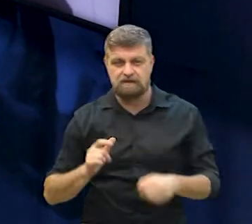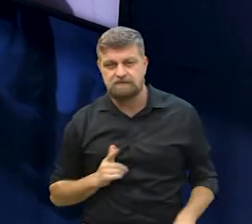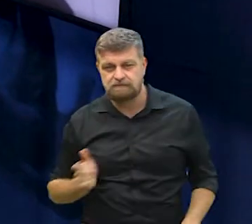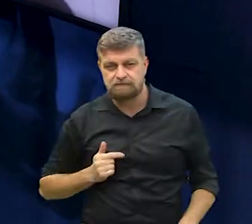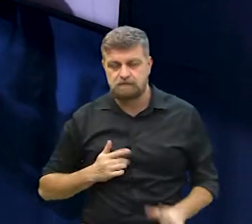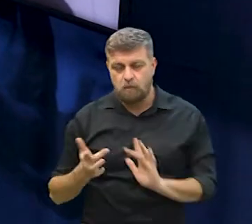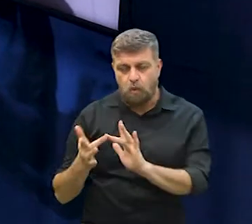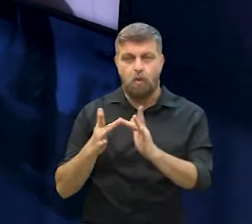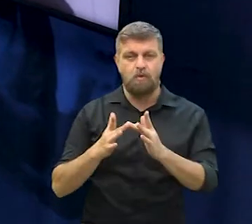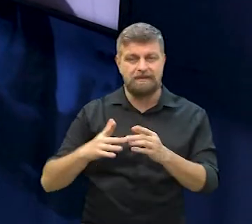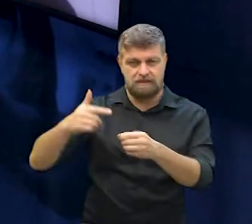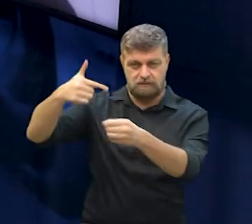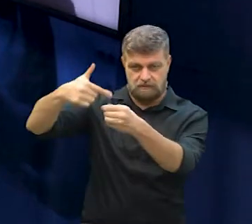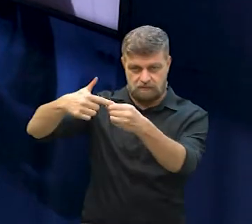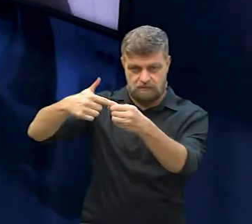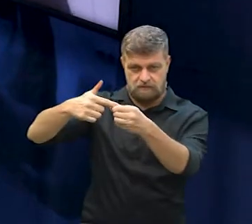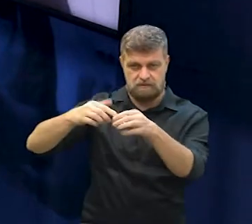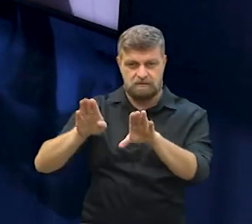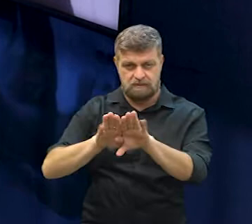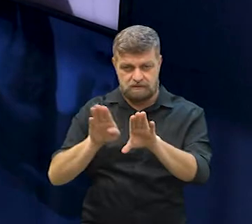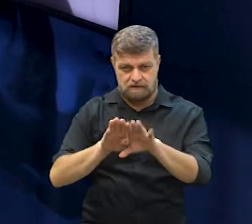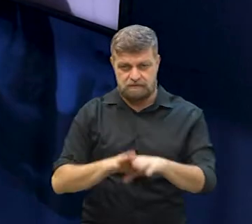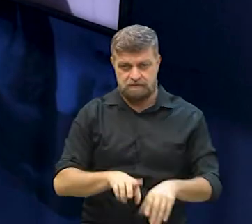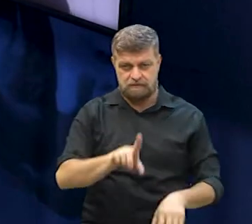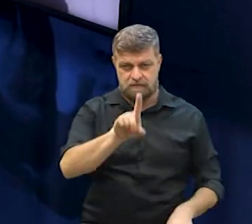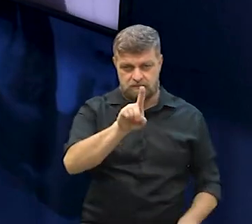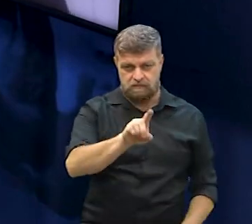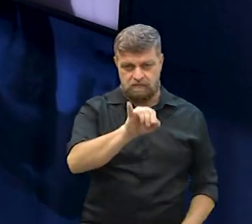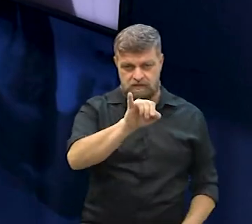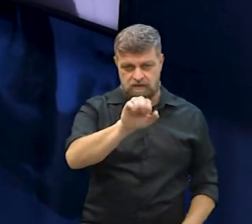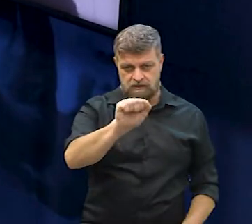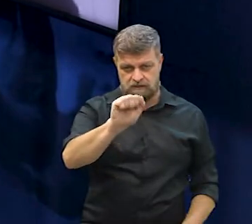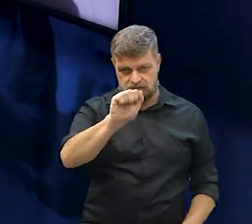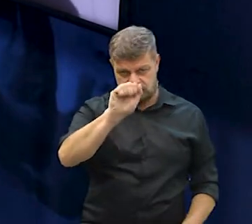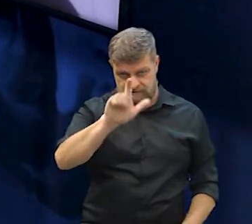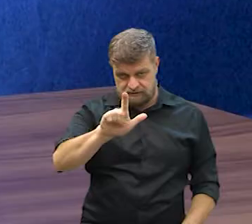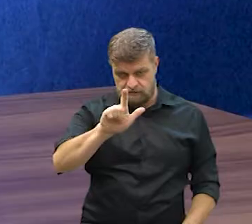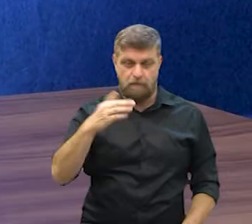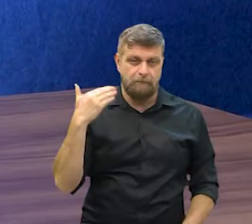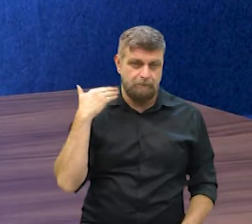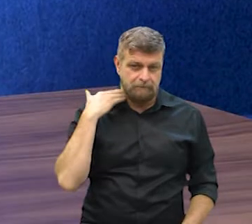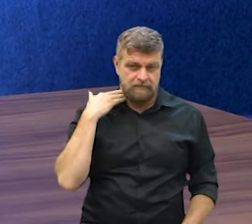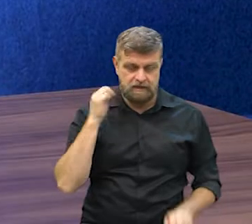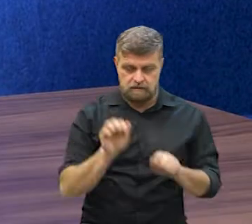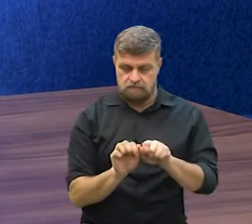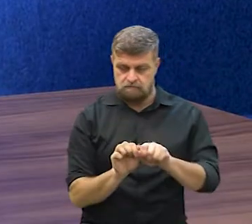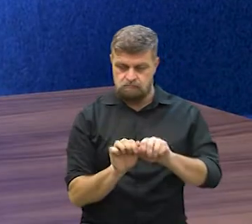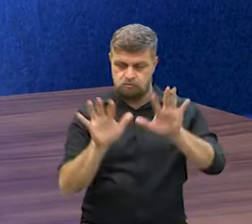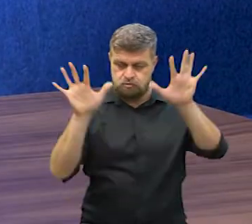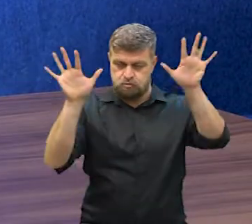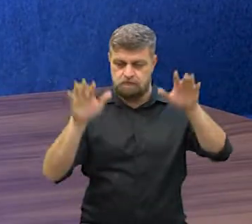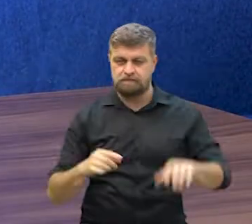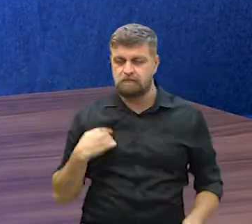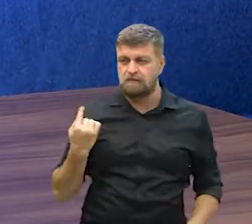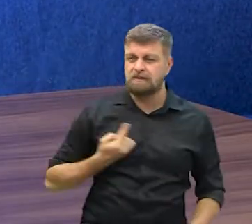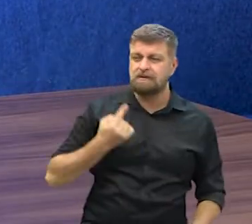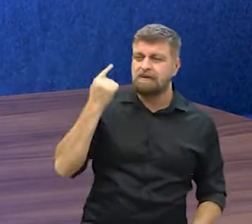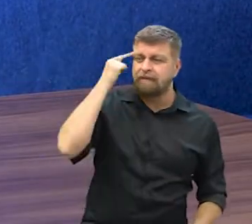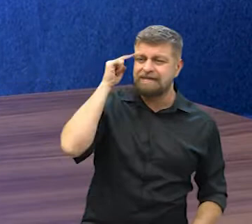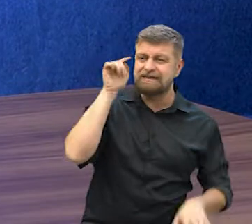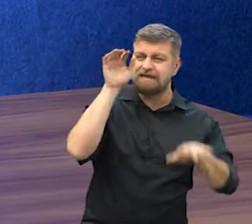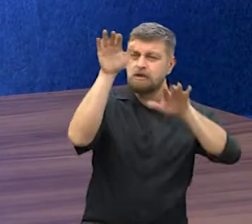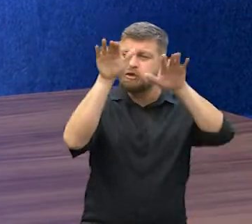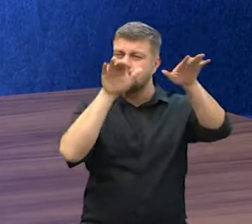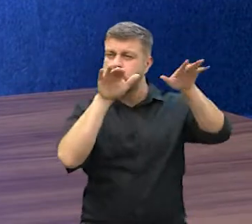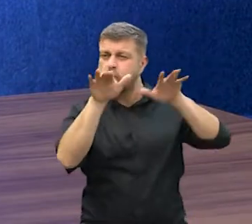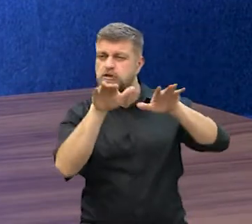se relacionando com os postos, levando o Dieselbank cada vez mais longe. Quando a gente fala em toda essa